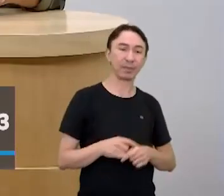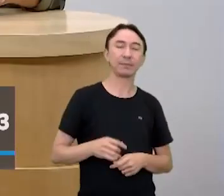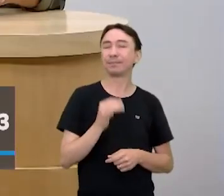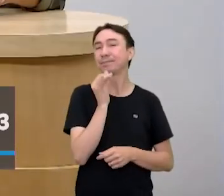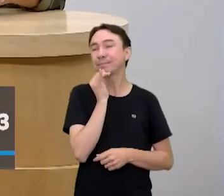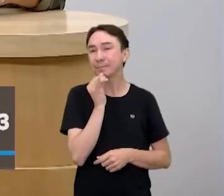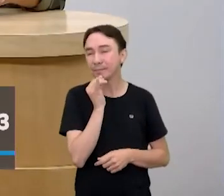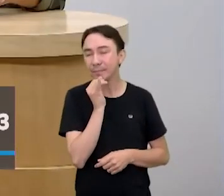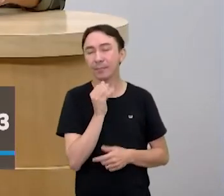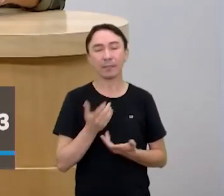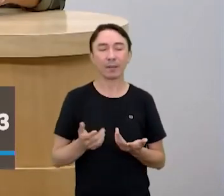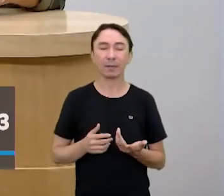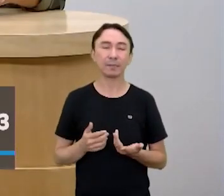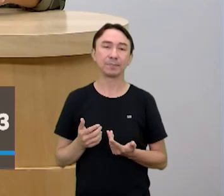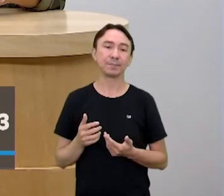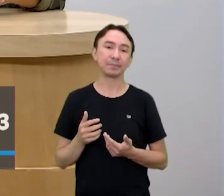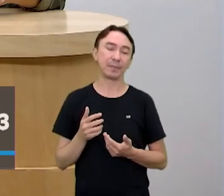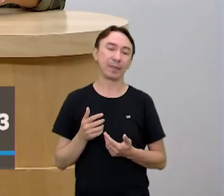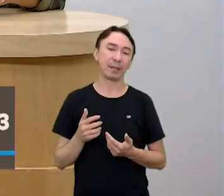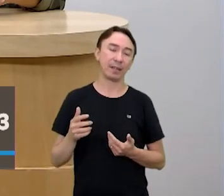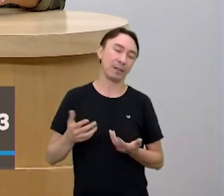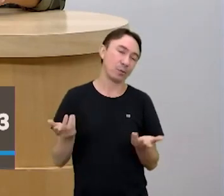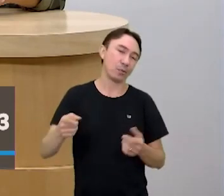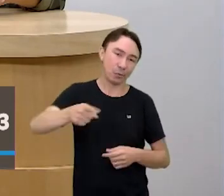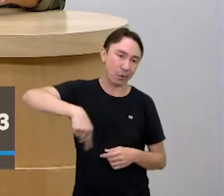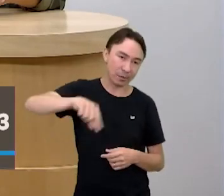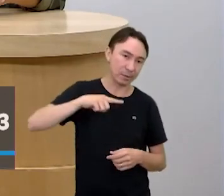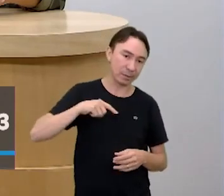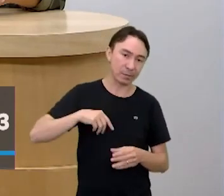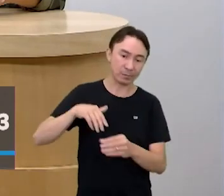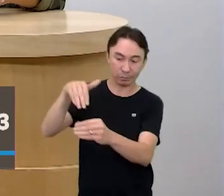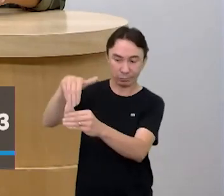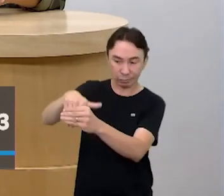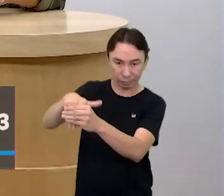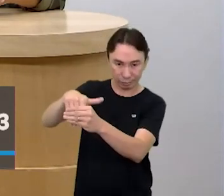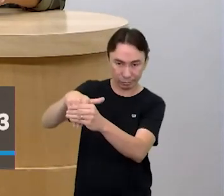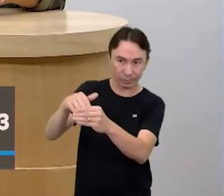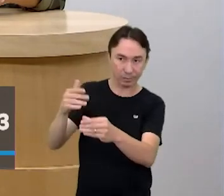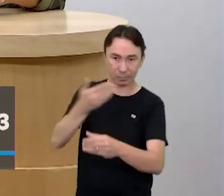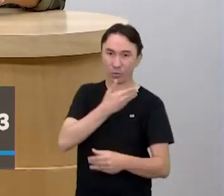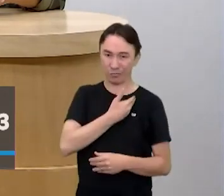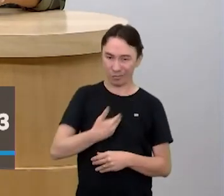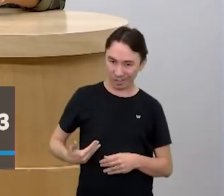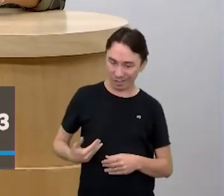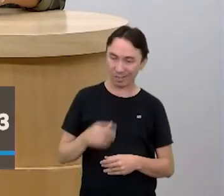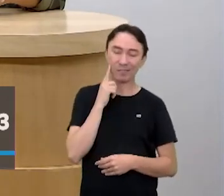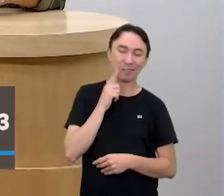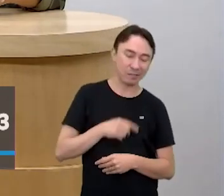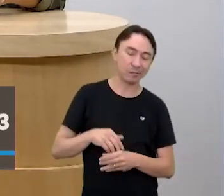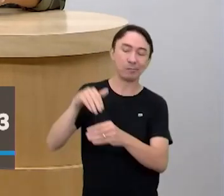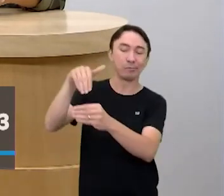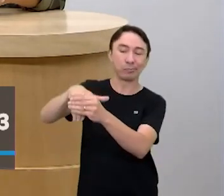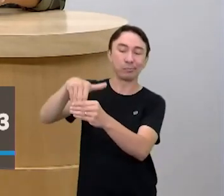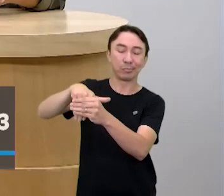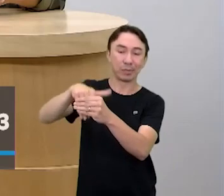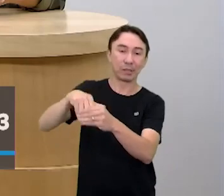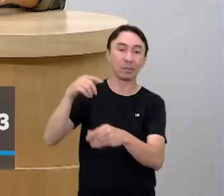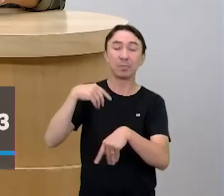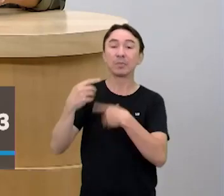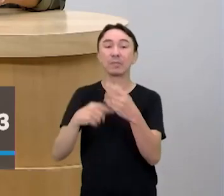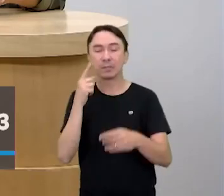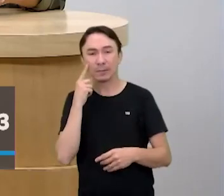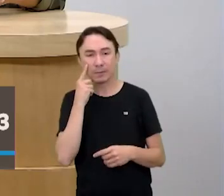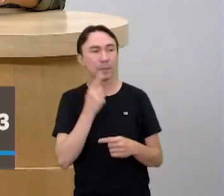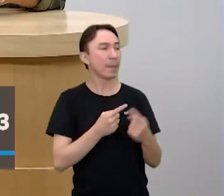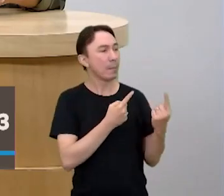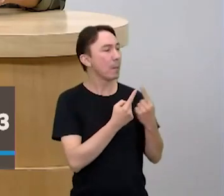governantes que são os nossos representantes, né? Debatem globalmente alguns assuntos e decidem